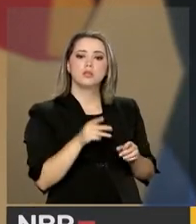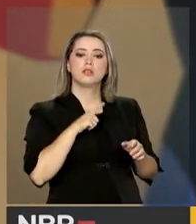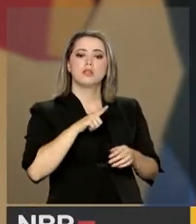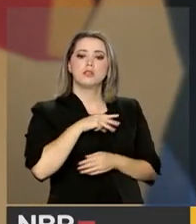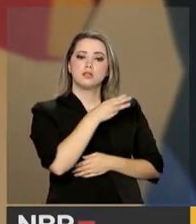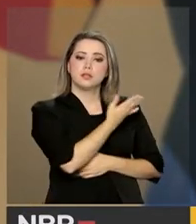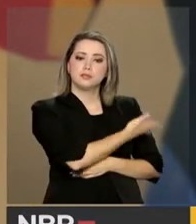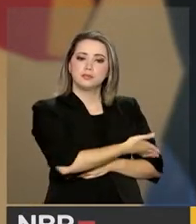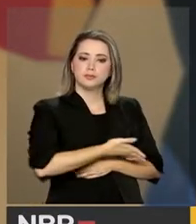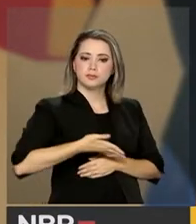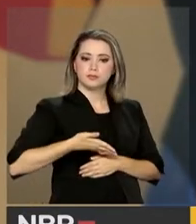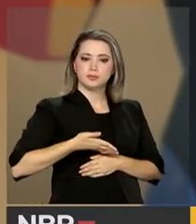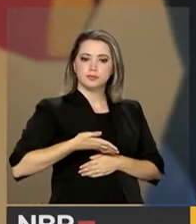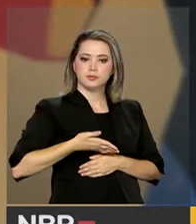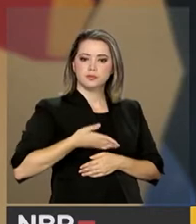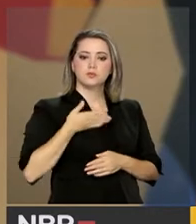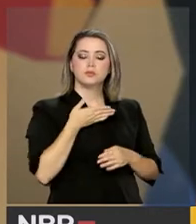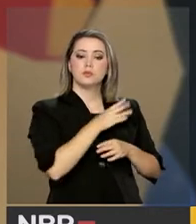próprio,